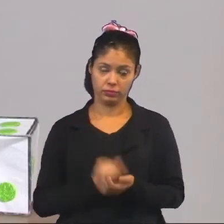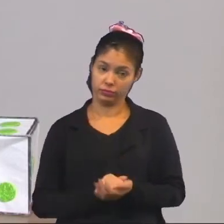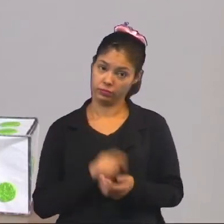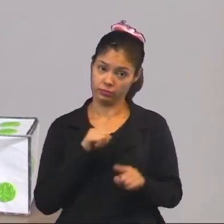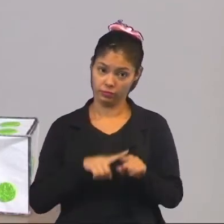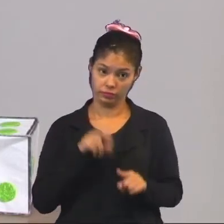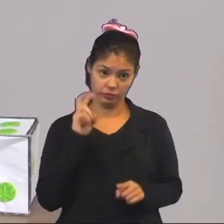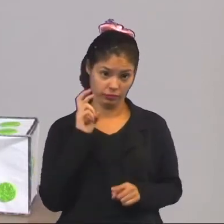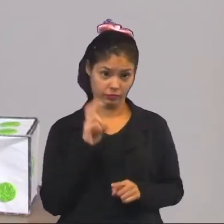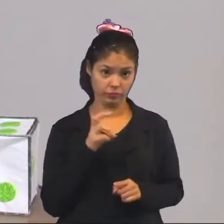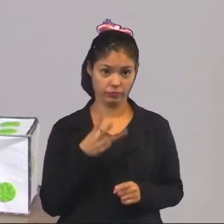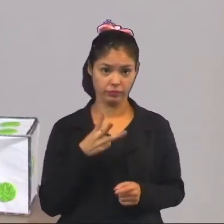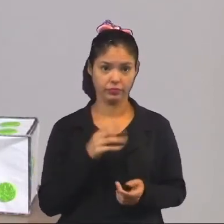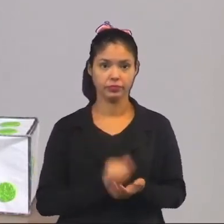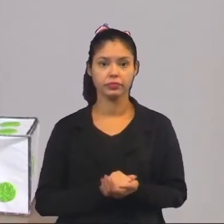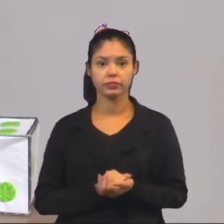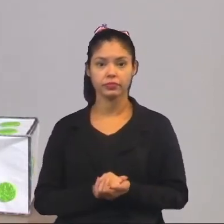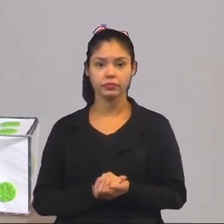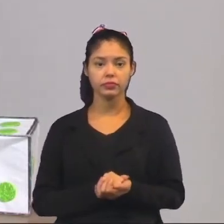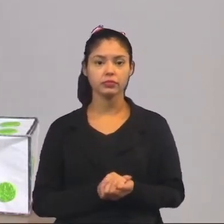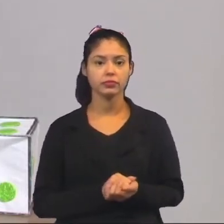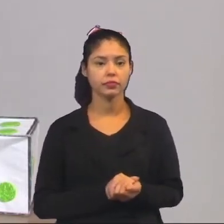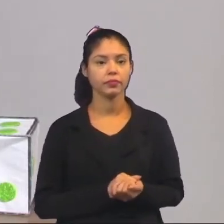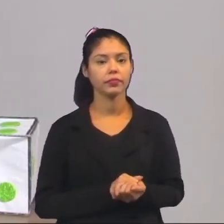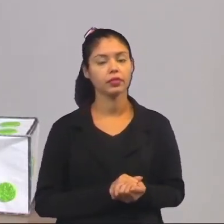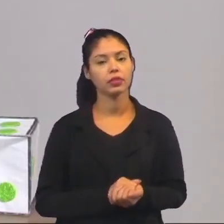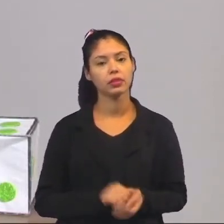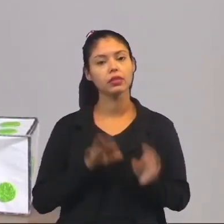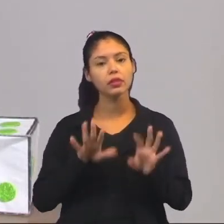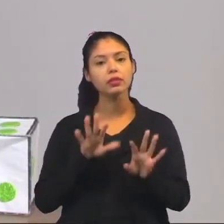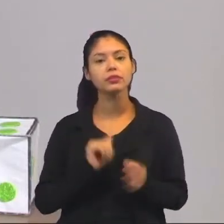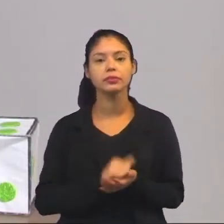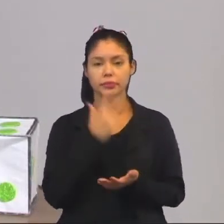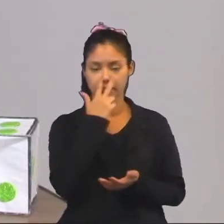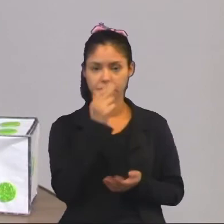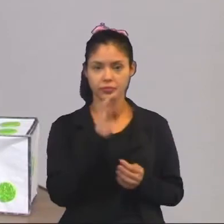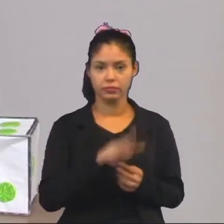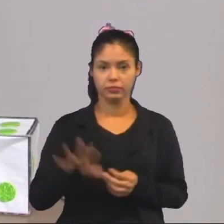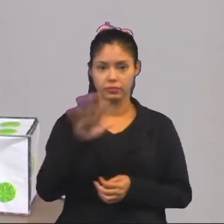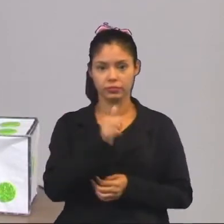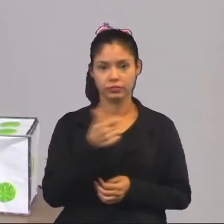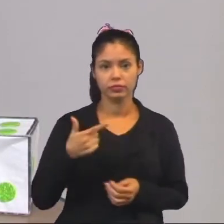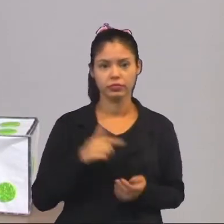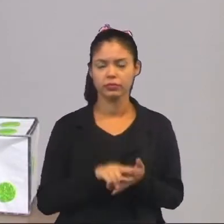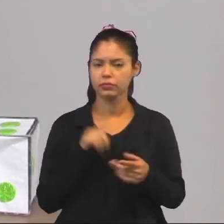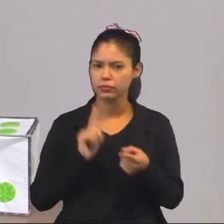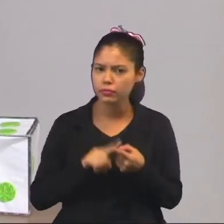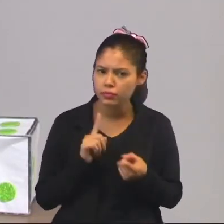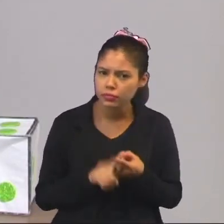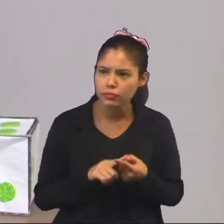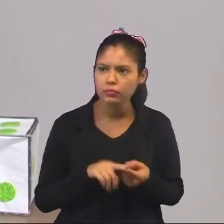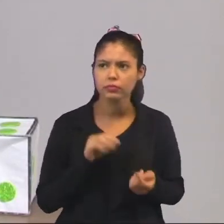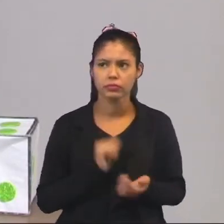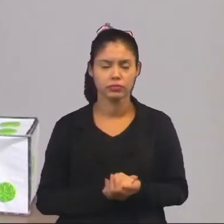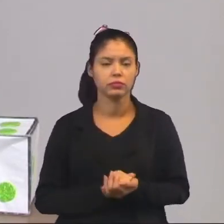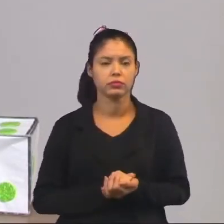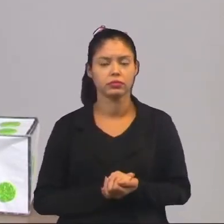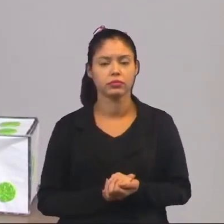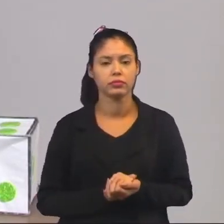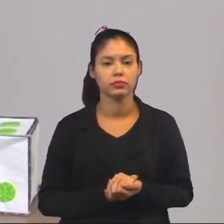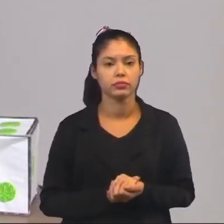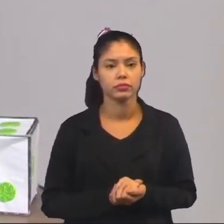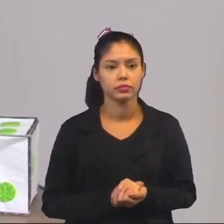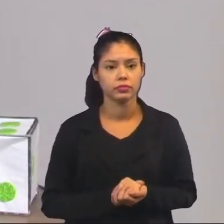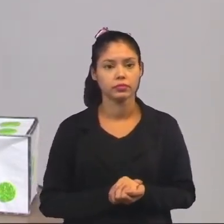4 vezes 3. Aí apareceu o total 12. Mas por que apareceu o total